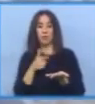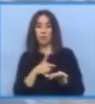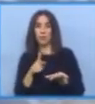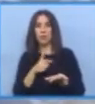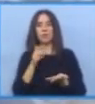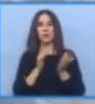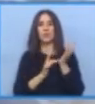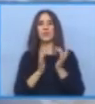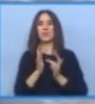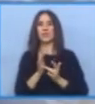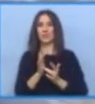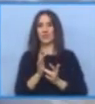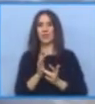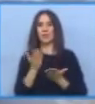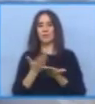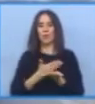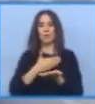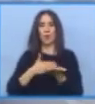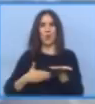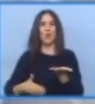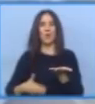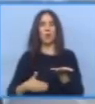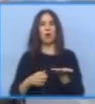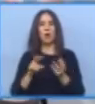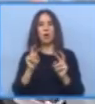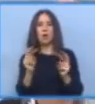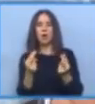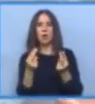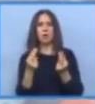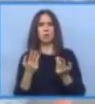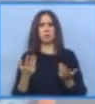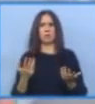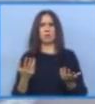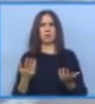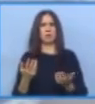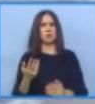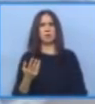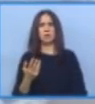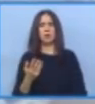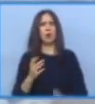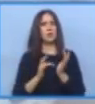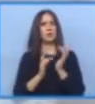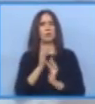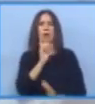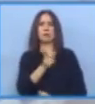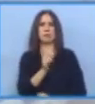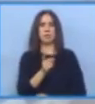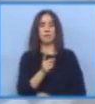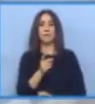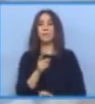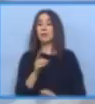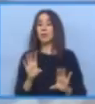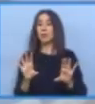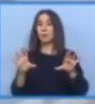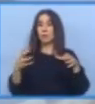Jesus parte o pão que eles... Isto não é Jesus. E esta